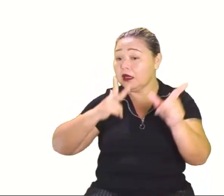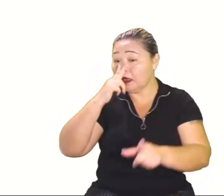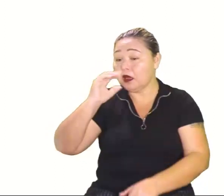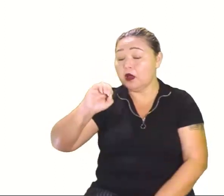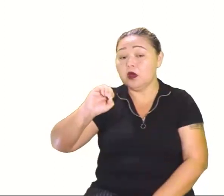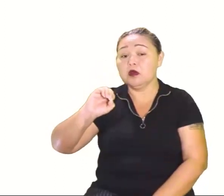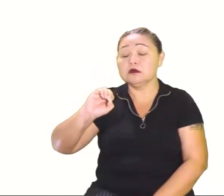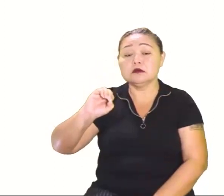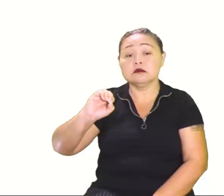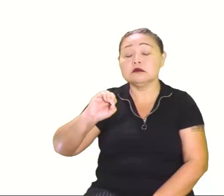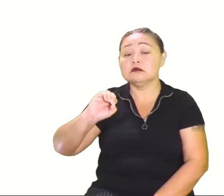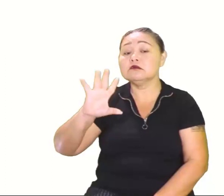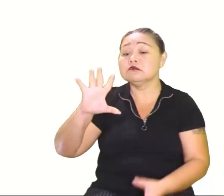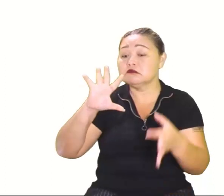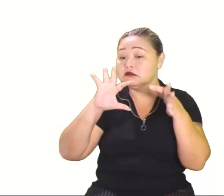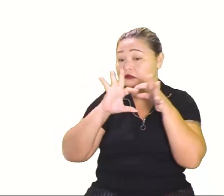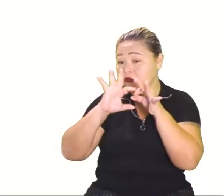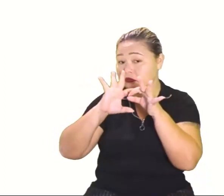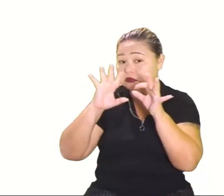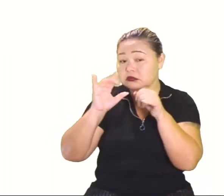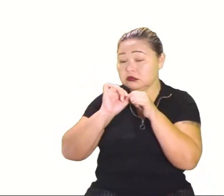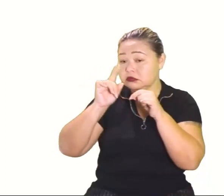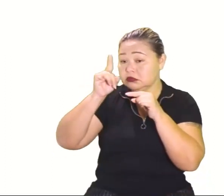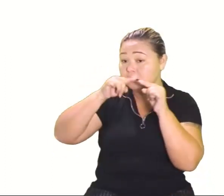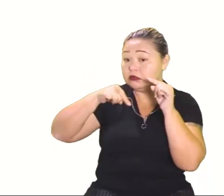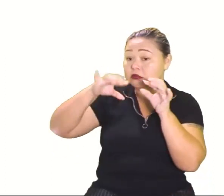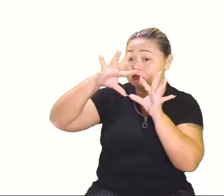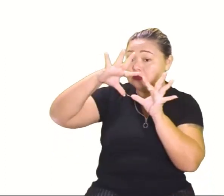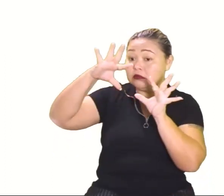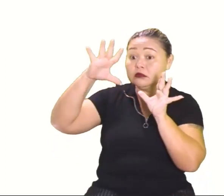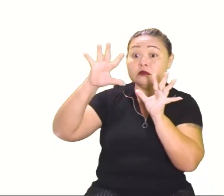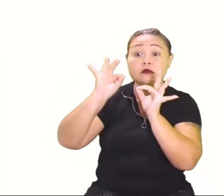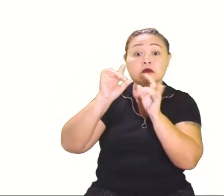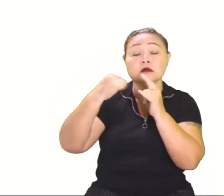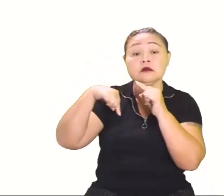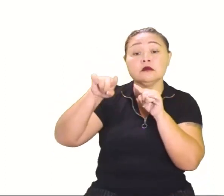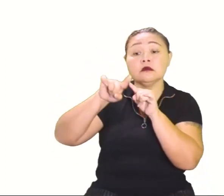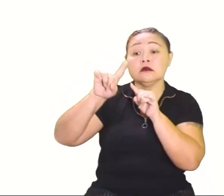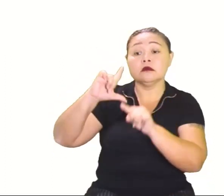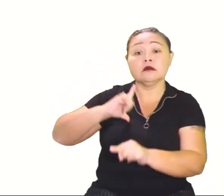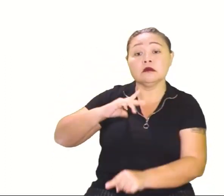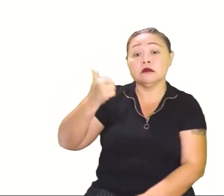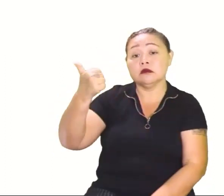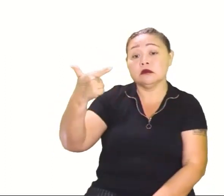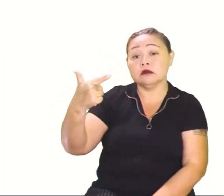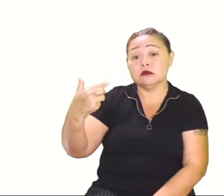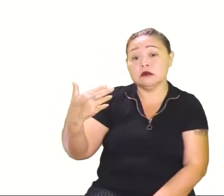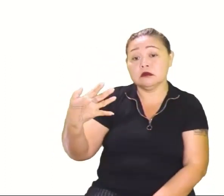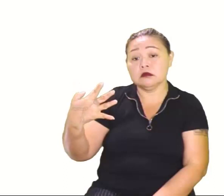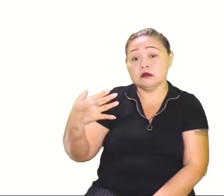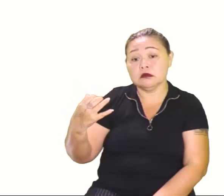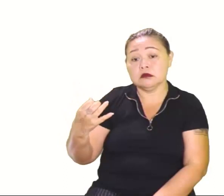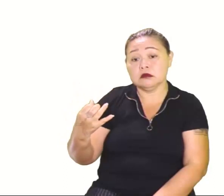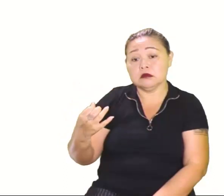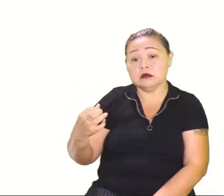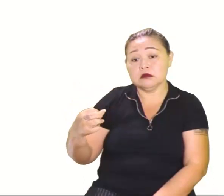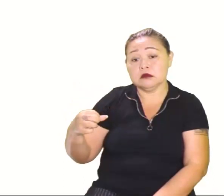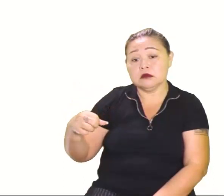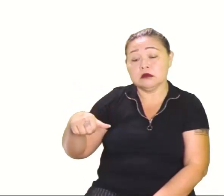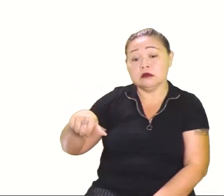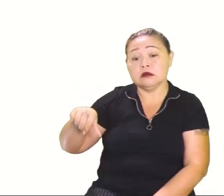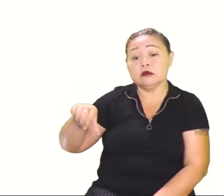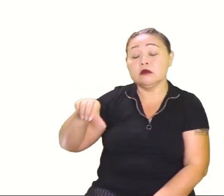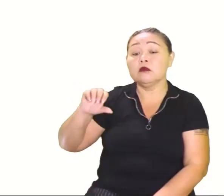que ser aqui num contexto maior aqui, né? Isso. Beleza, então ficamos com 1, 2, 3, 4, 5,